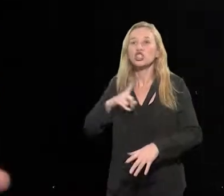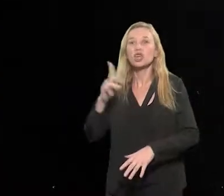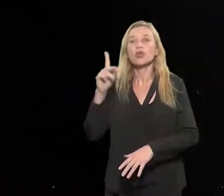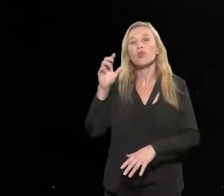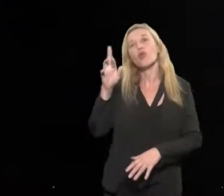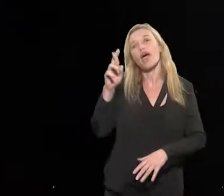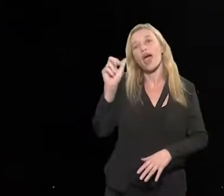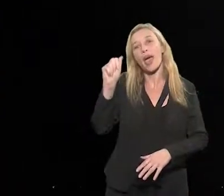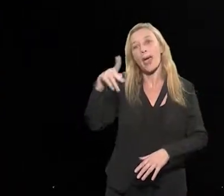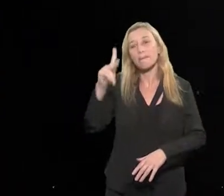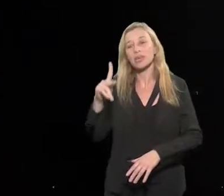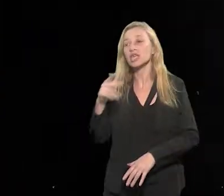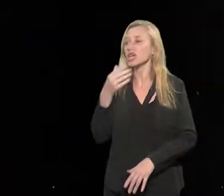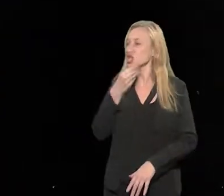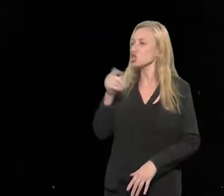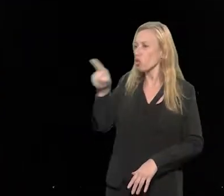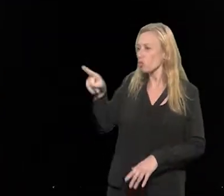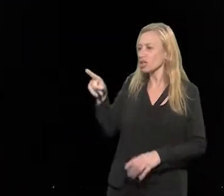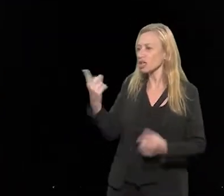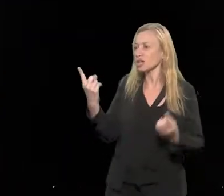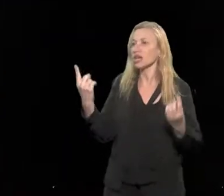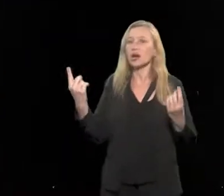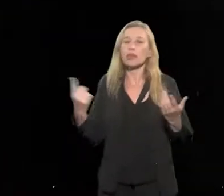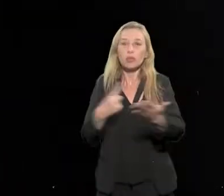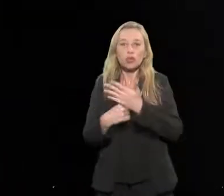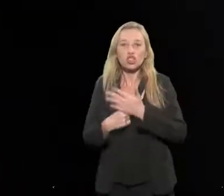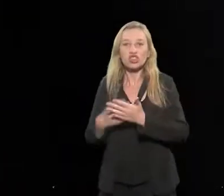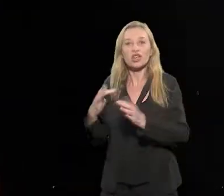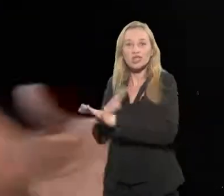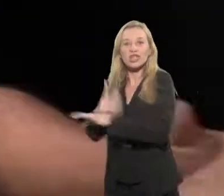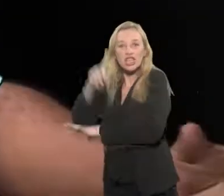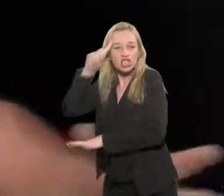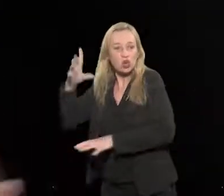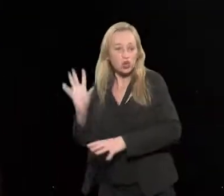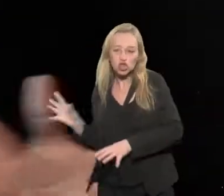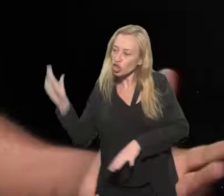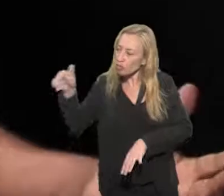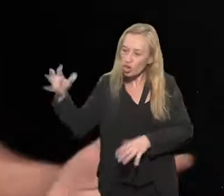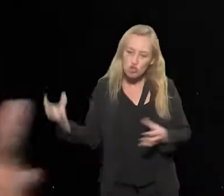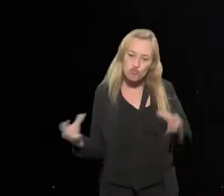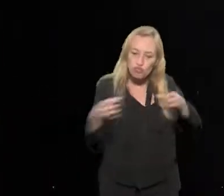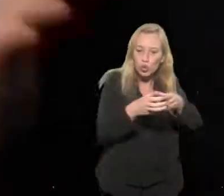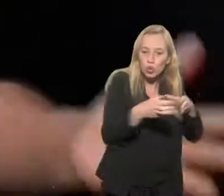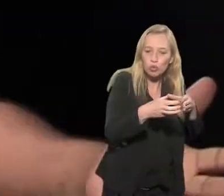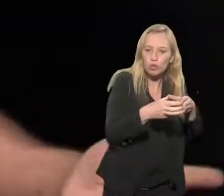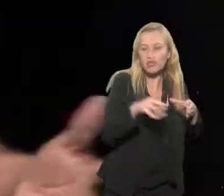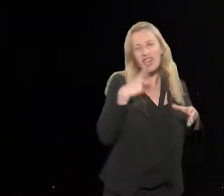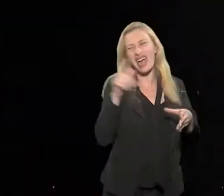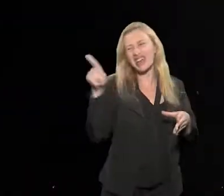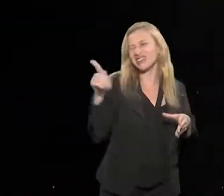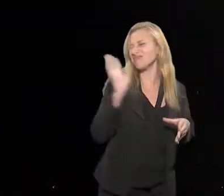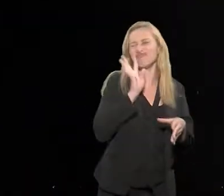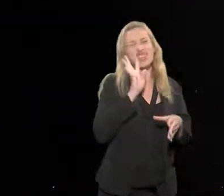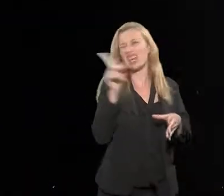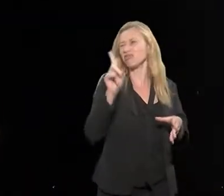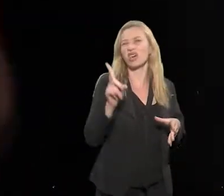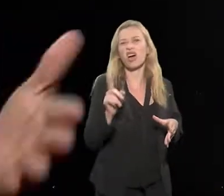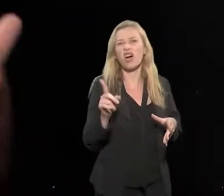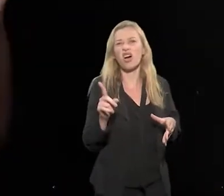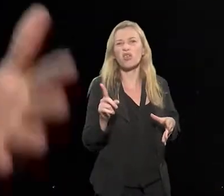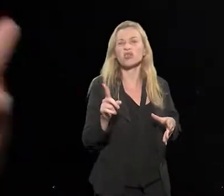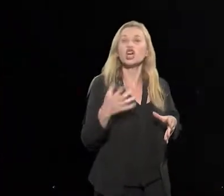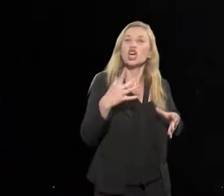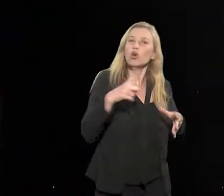tinha a etapa do rap. E esse rapaz que ia defender a Cidade de Deus. Aí eu chamei o grupo e falei, cara, esse funk não é legal,